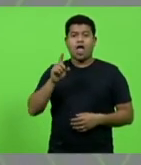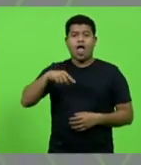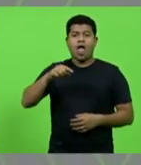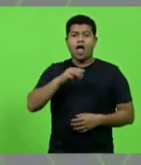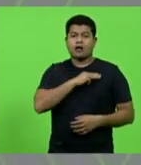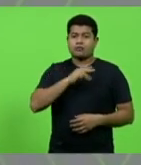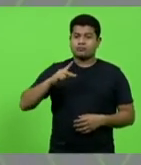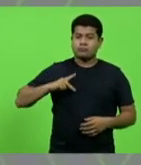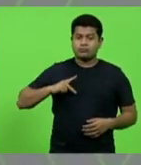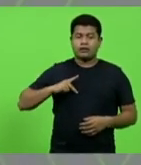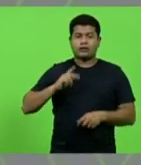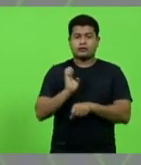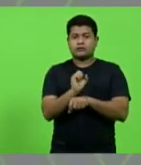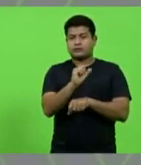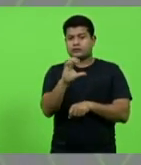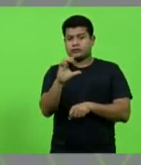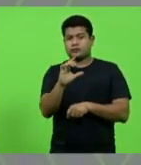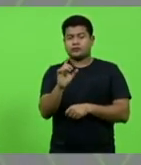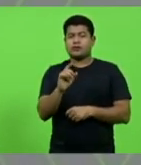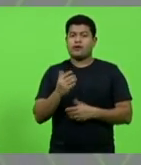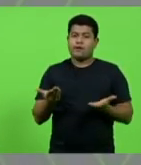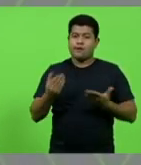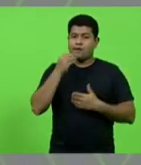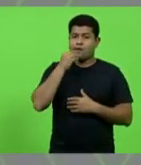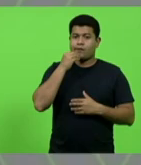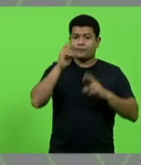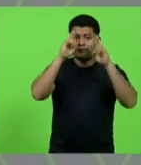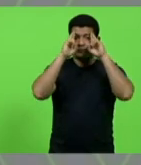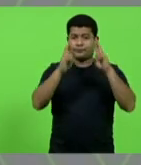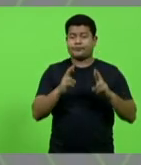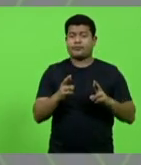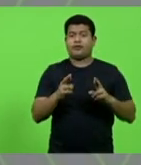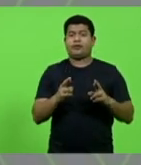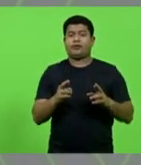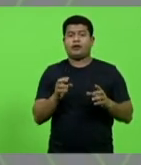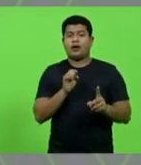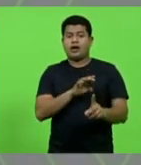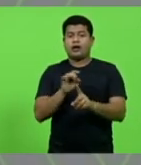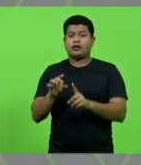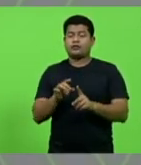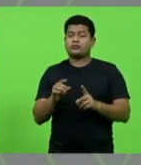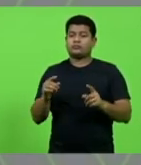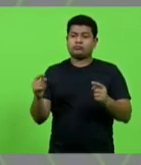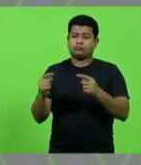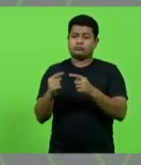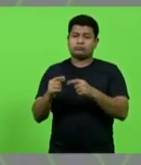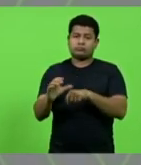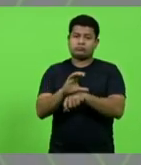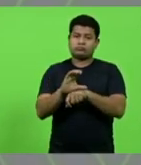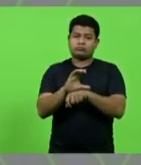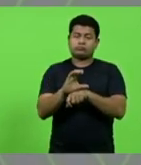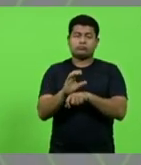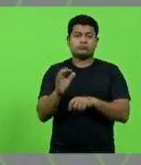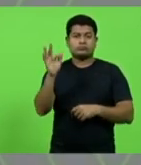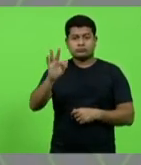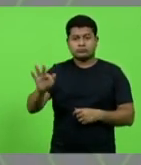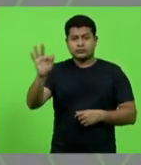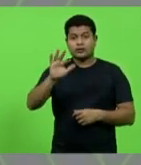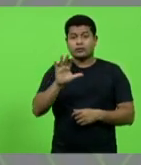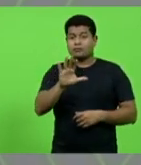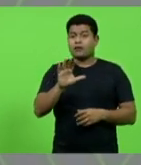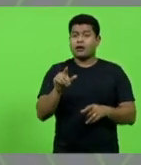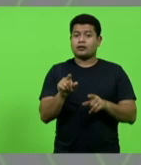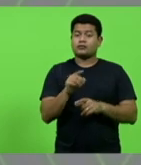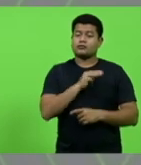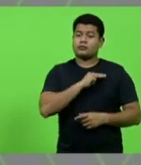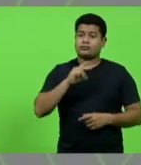de Santa Catarina, que obviamente respeita a independência funcional dos seus membros, previstas na Constituição Federal, mas o Ministério Público brasileiro,